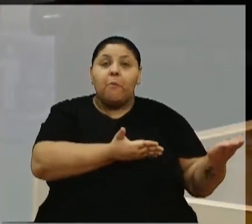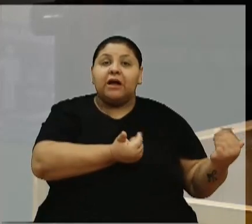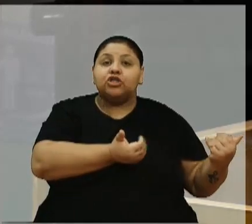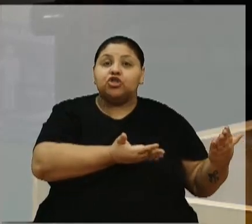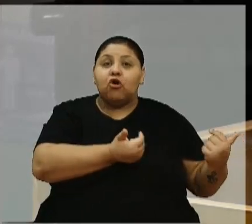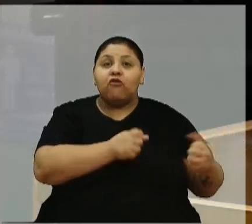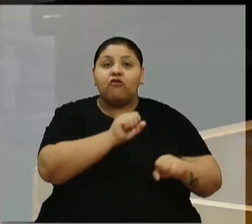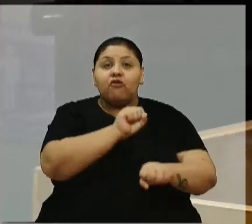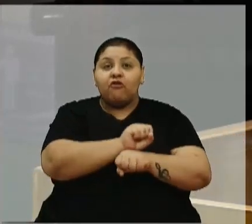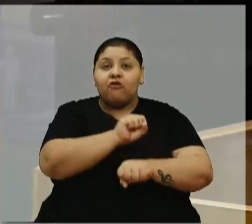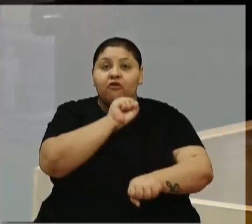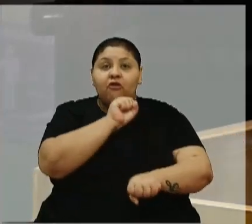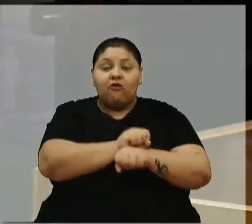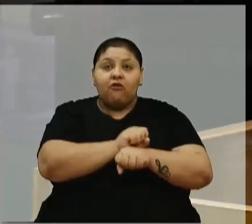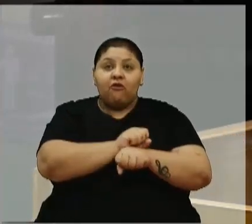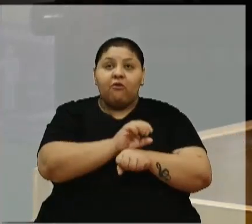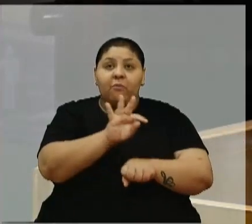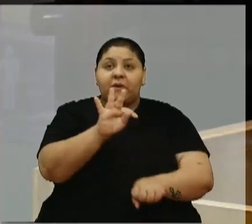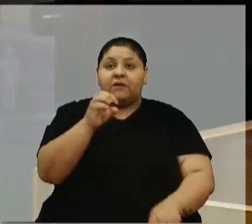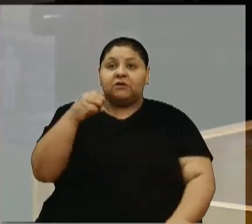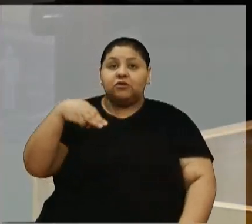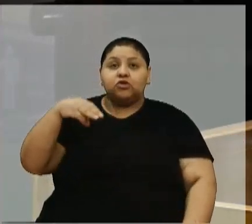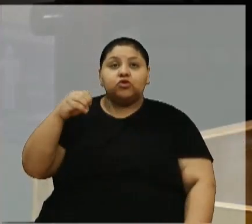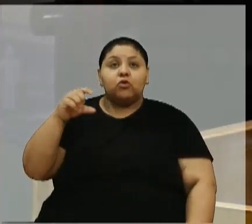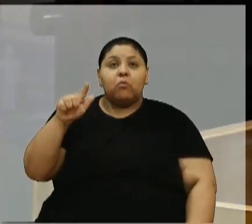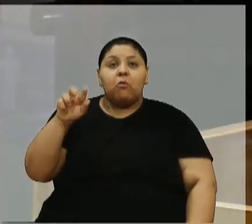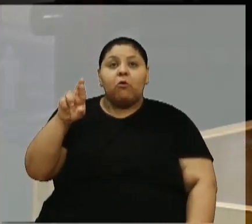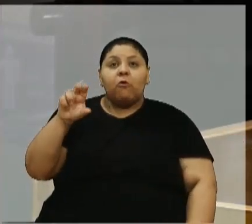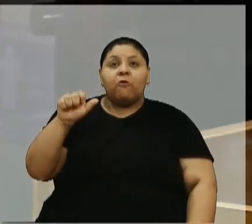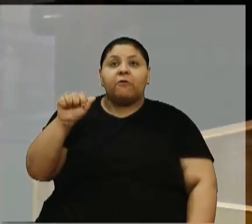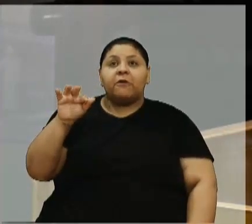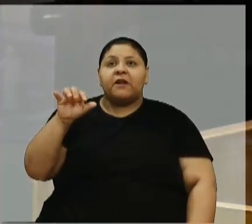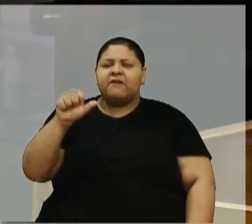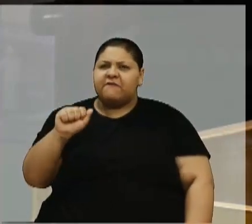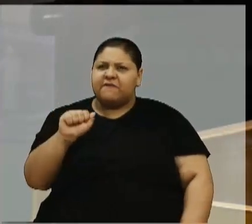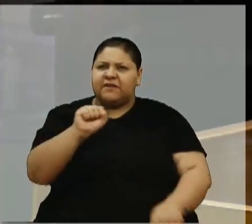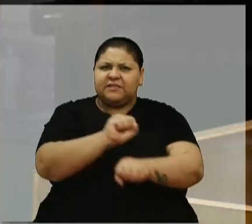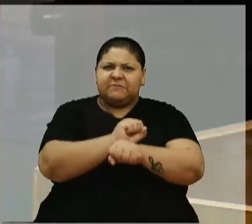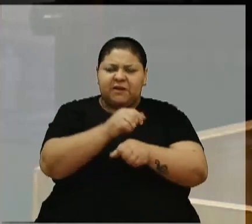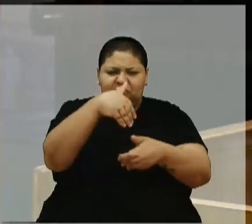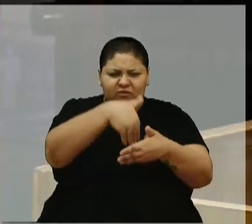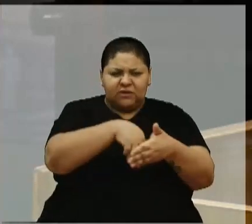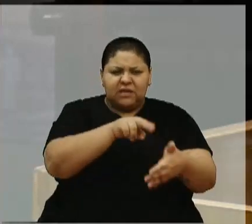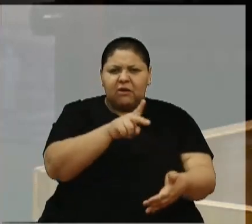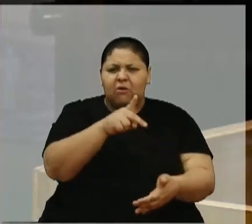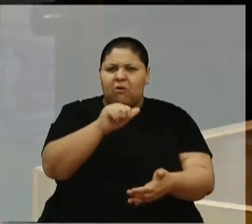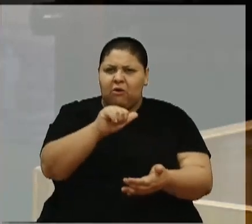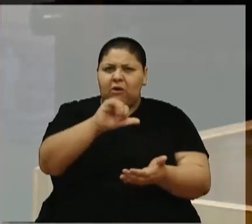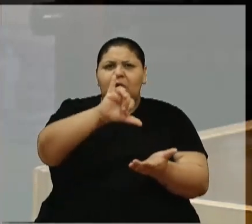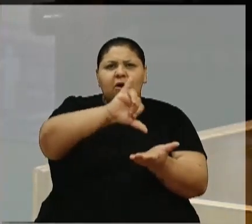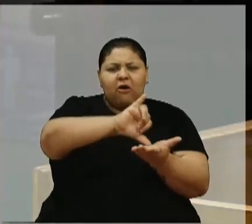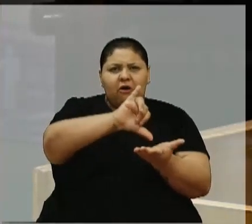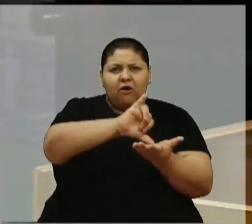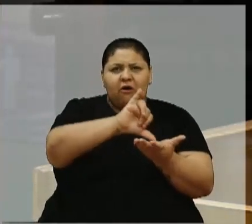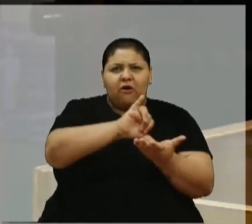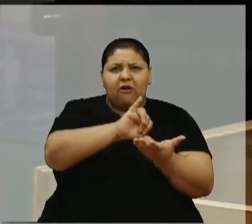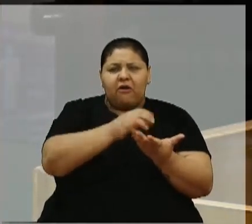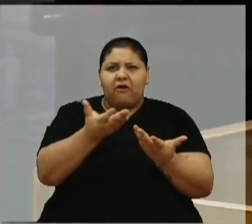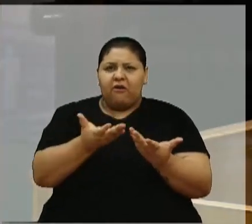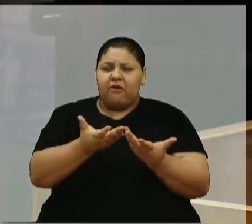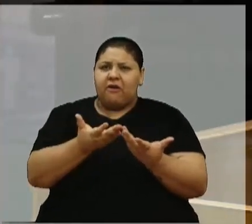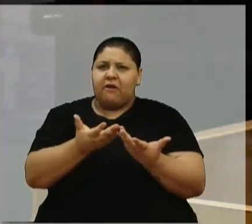estava aguardando para fazer uma tomografia na UPA Central. A referência da neurologia, até onde eu saiba,